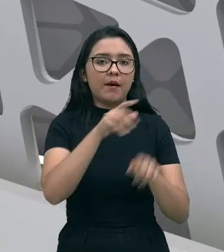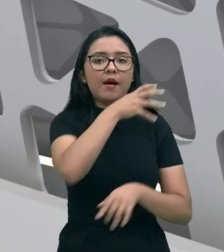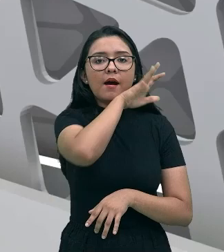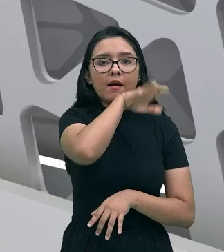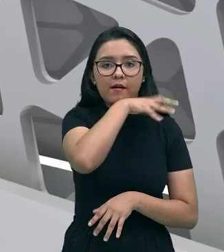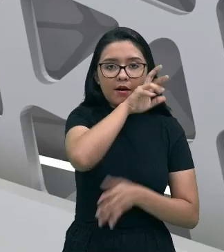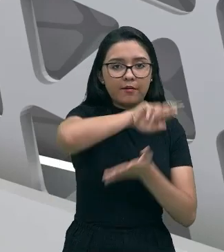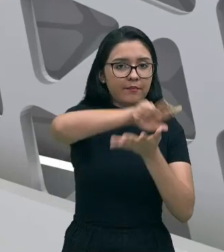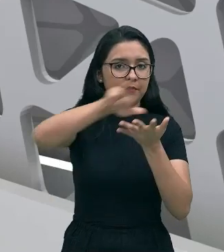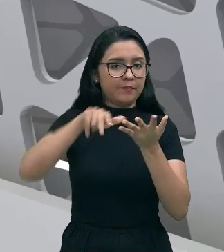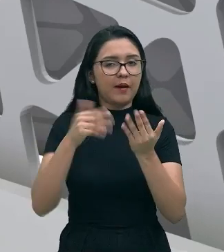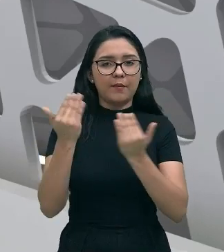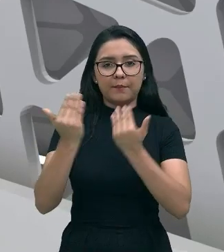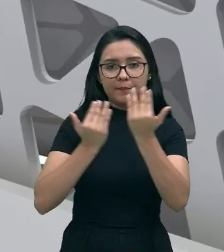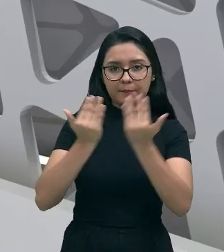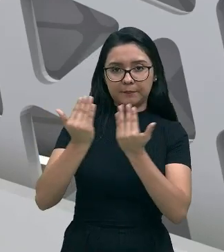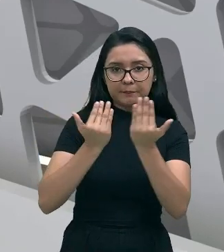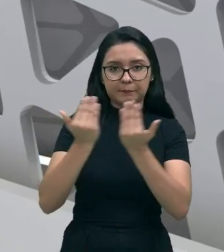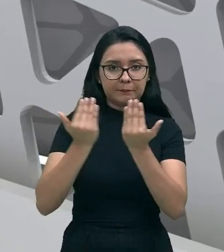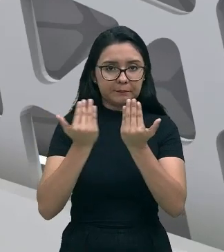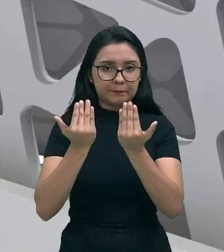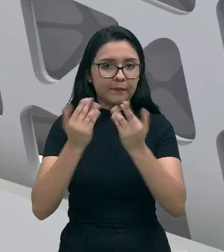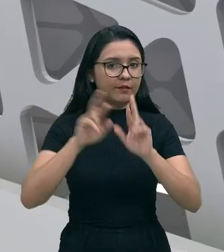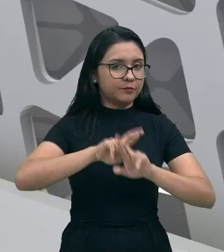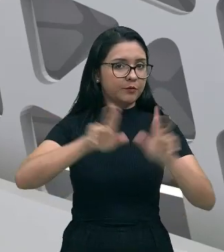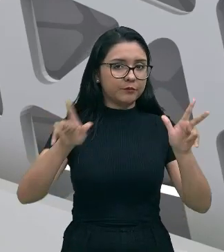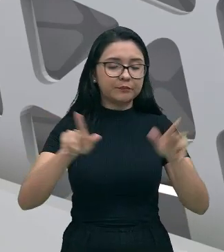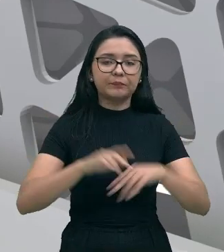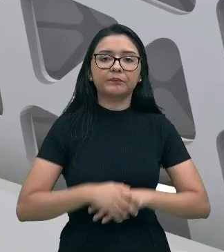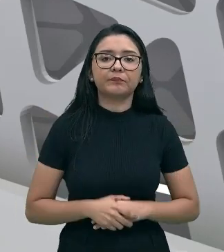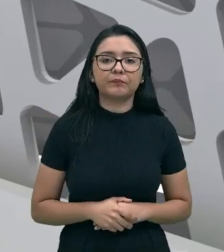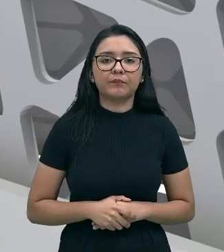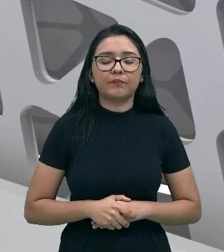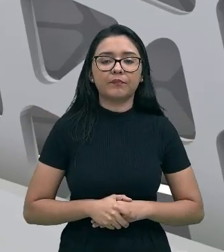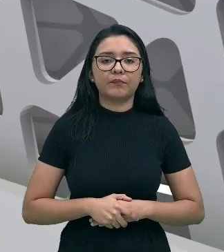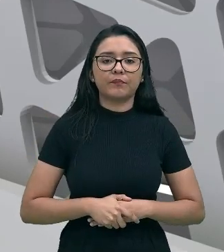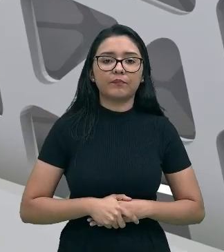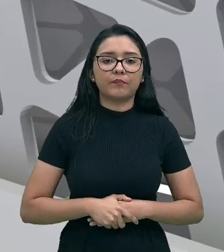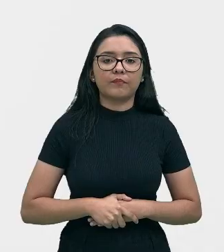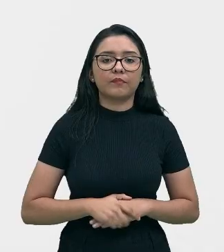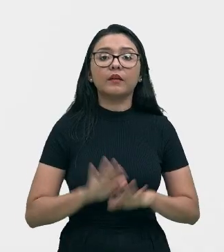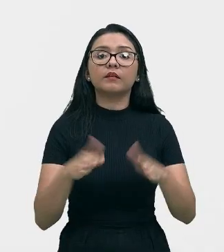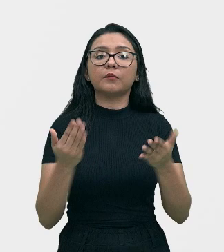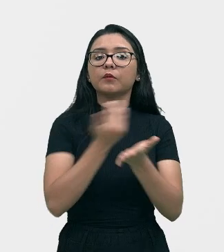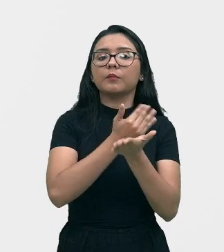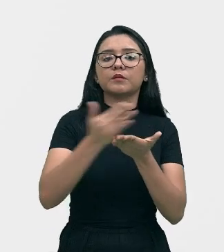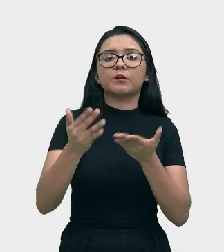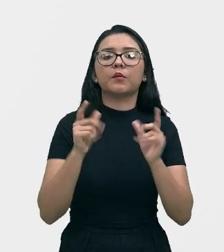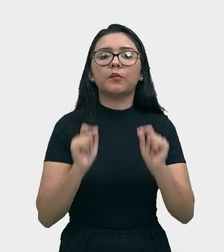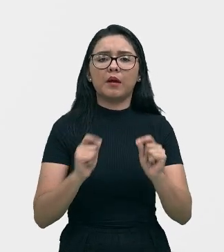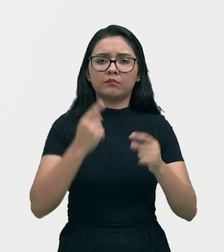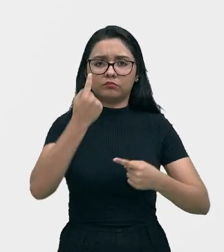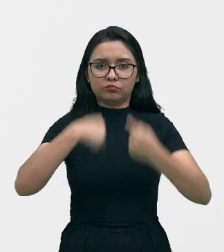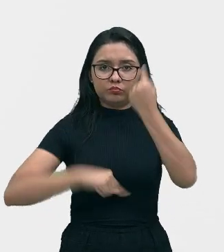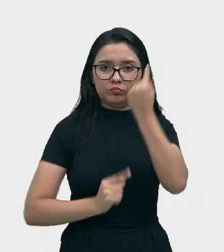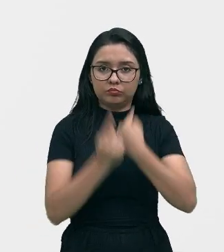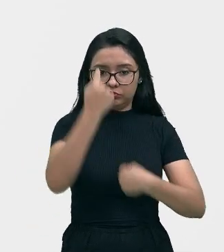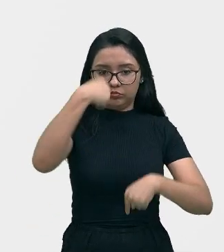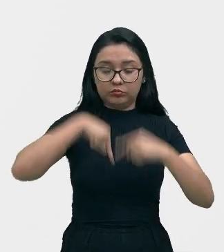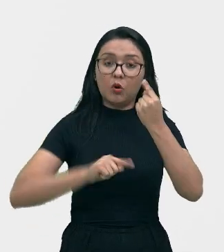gente comparar um pouquinho como é que ocorre nesses seres, tá? Então, inicialmente ali, o sistema circulatório